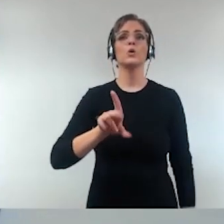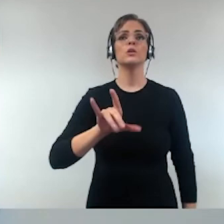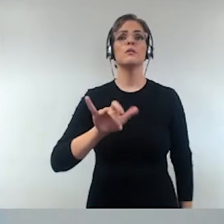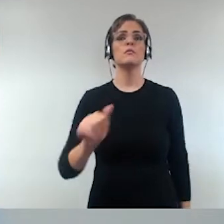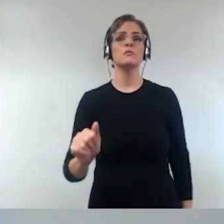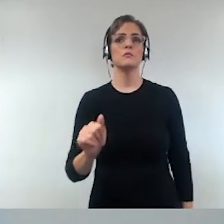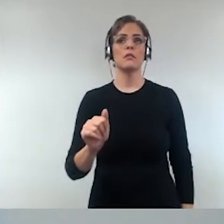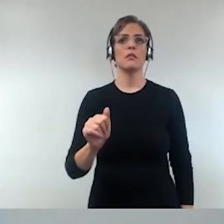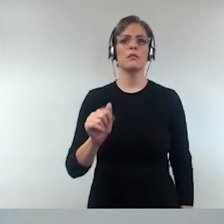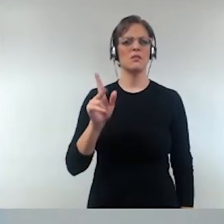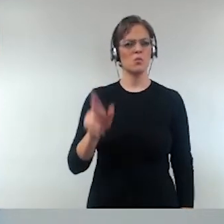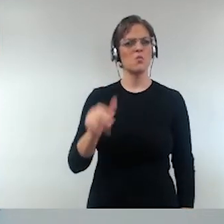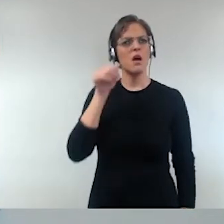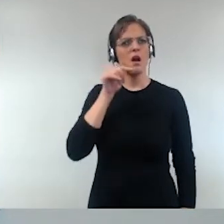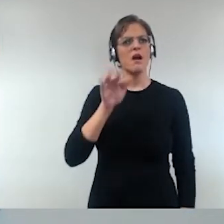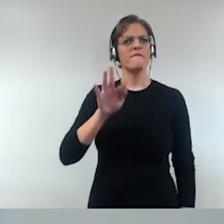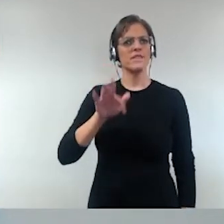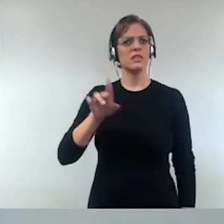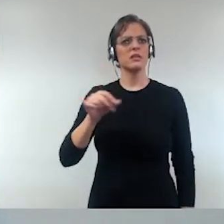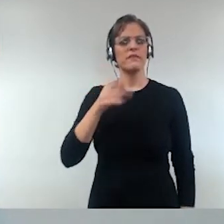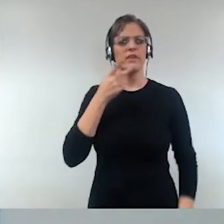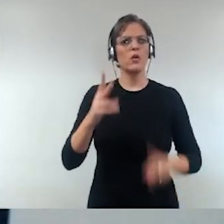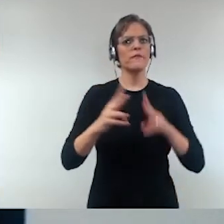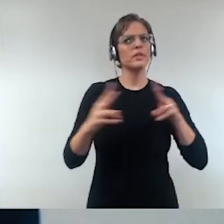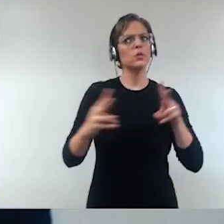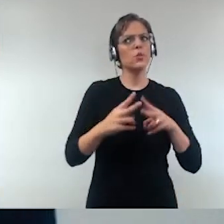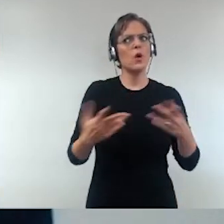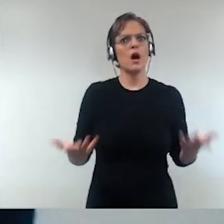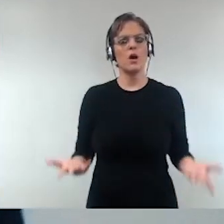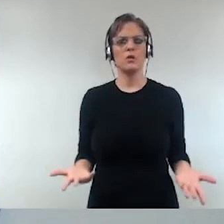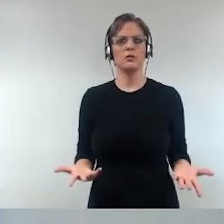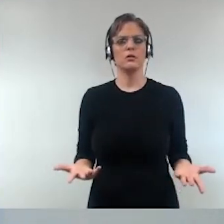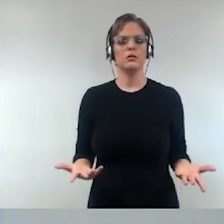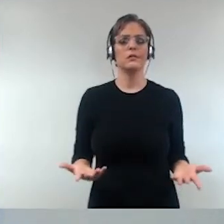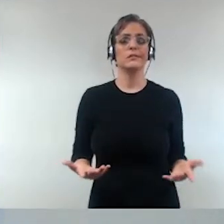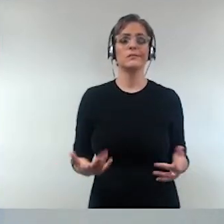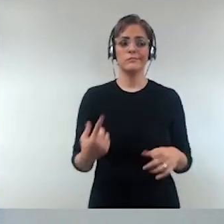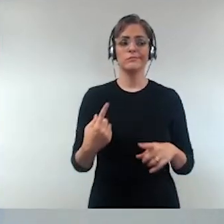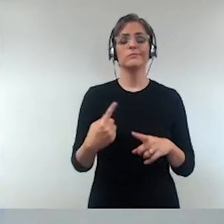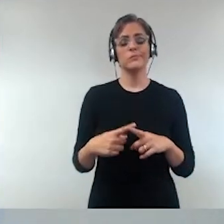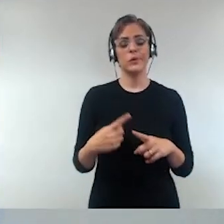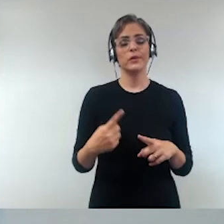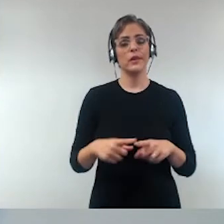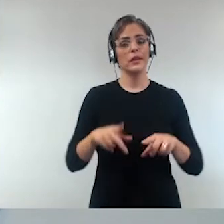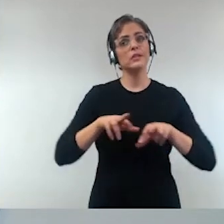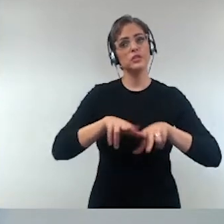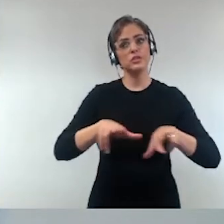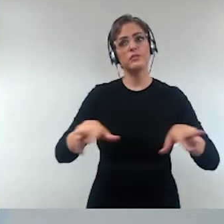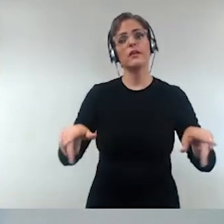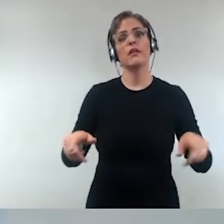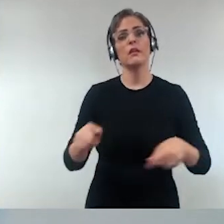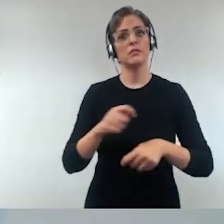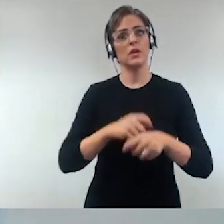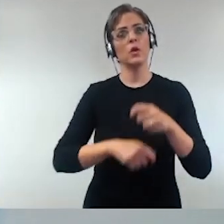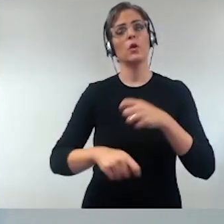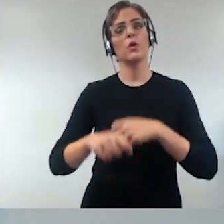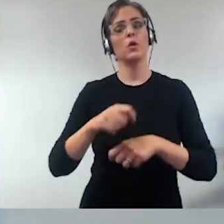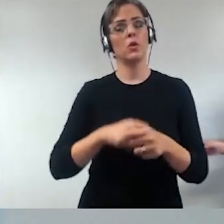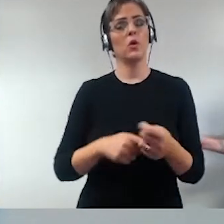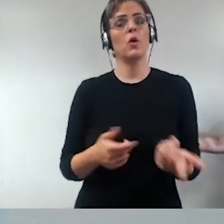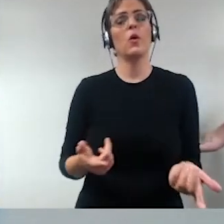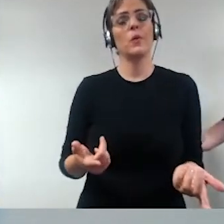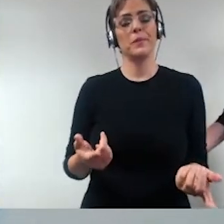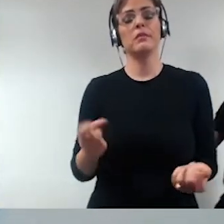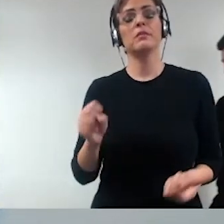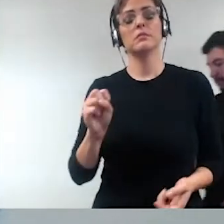Fernanda se referiu no formato virtual. Primeiro, porque as evidentes diferenças econômicas entre os